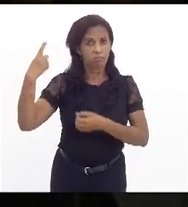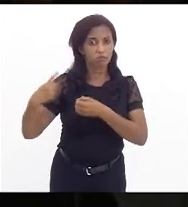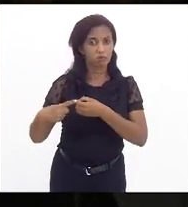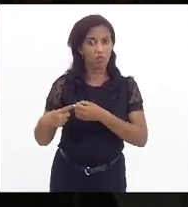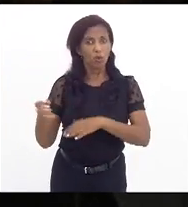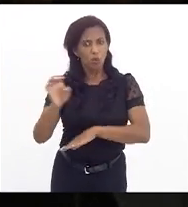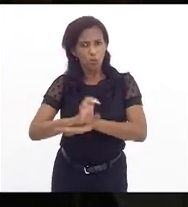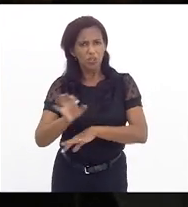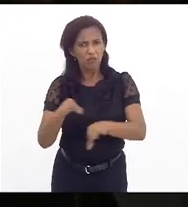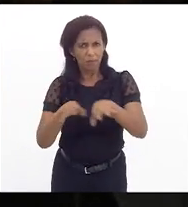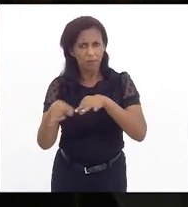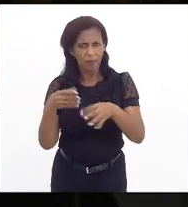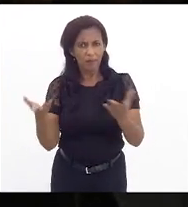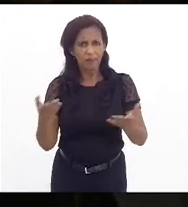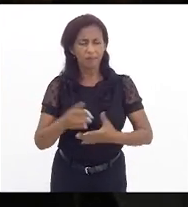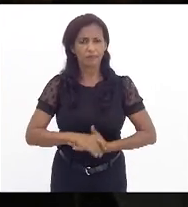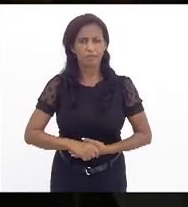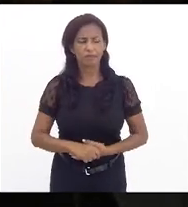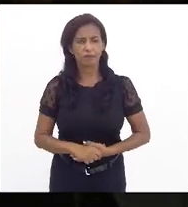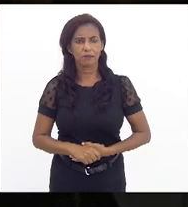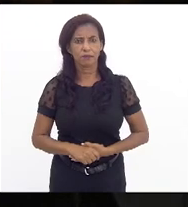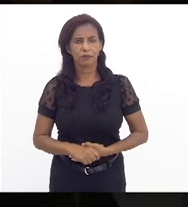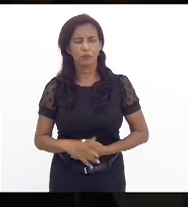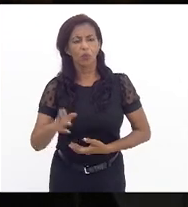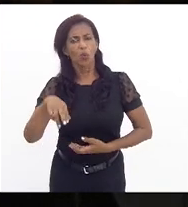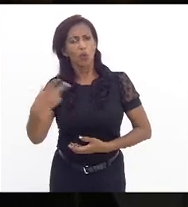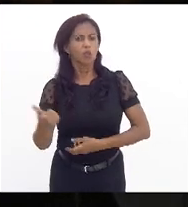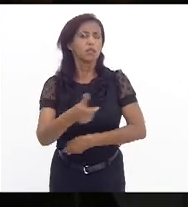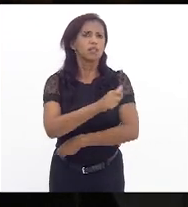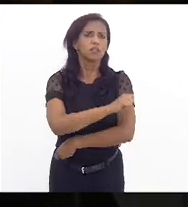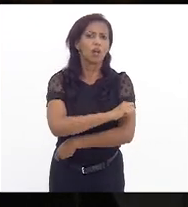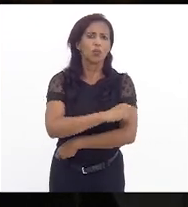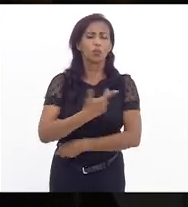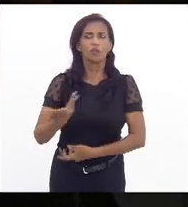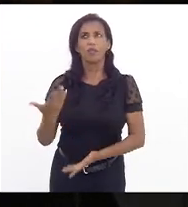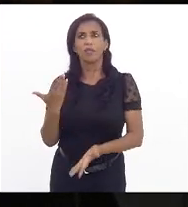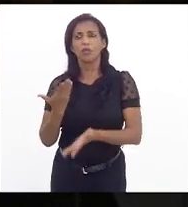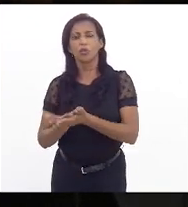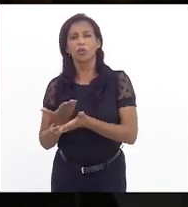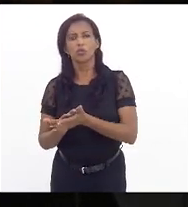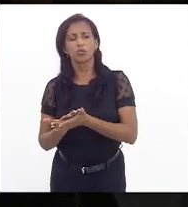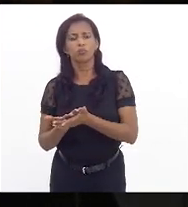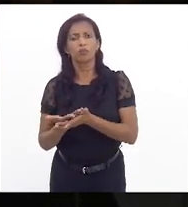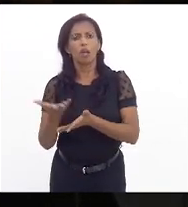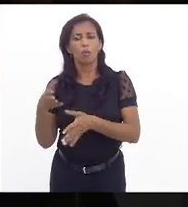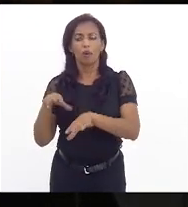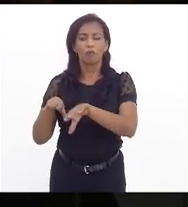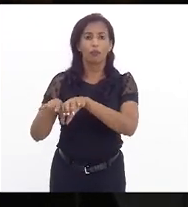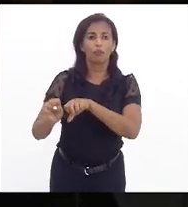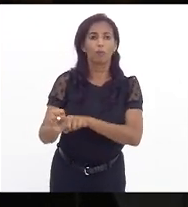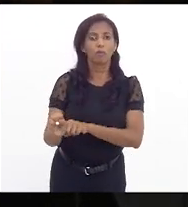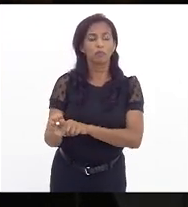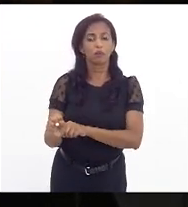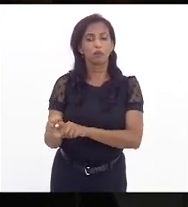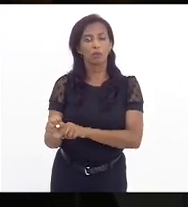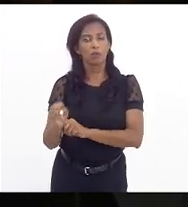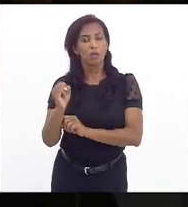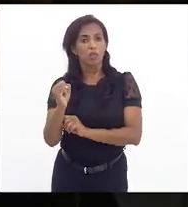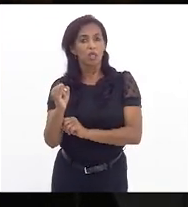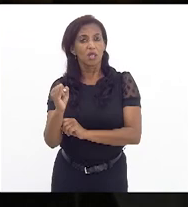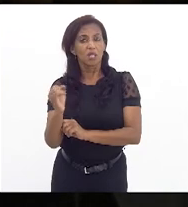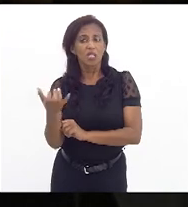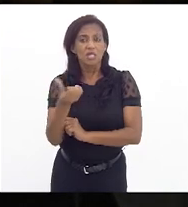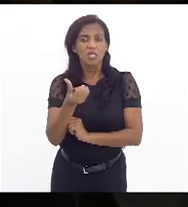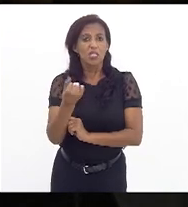está preparado para isso? Ou esses estudantes vão ter que cursar um itinerário formativo que corresponde